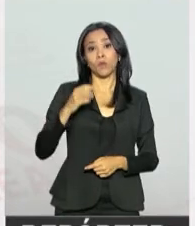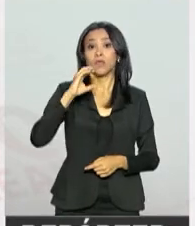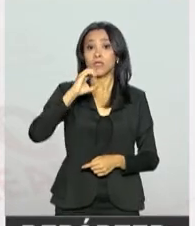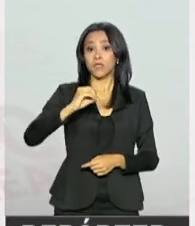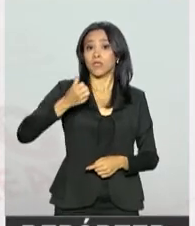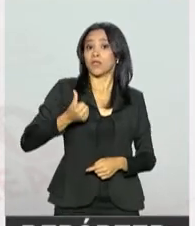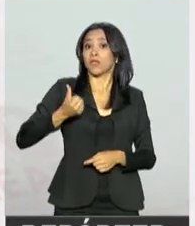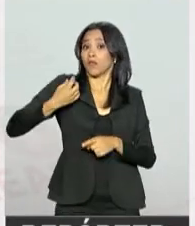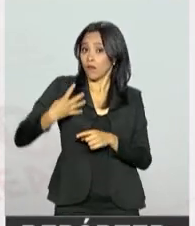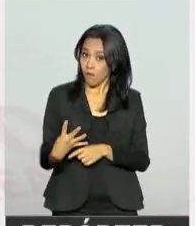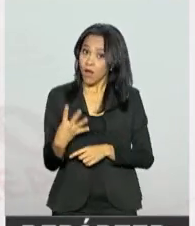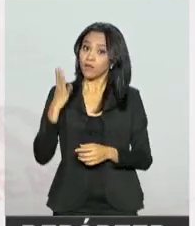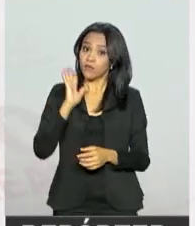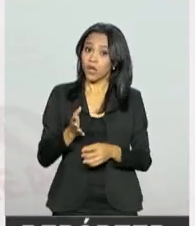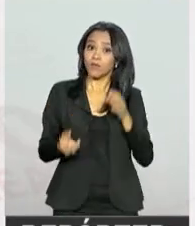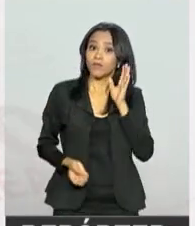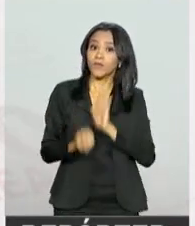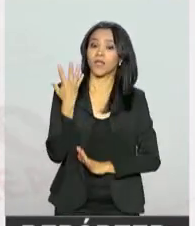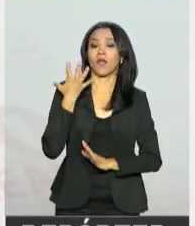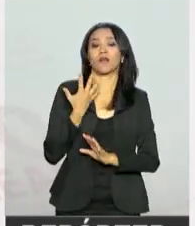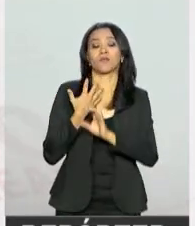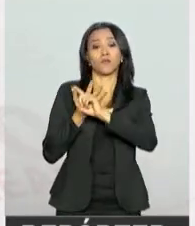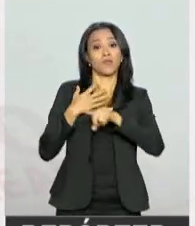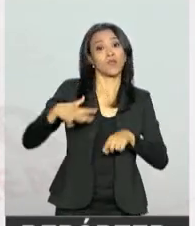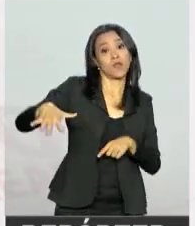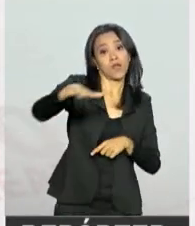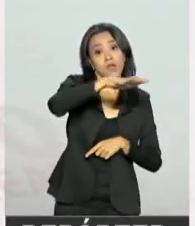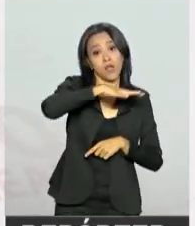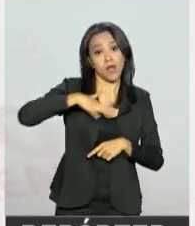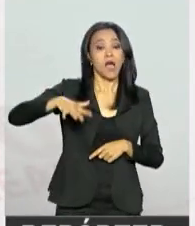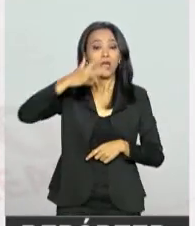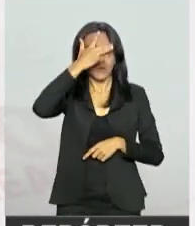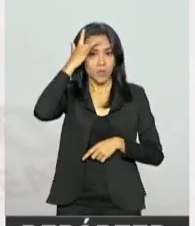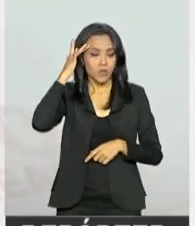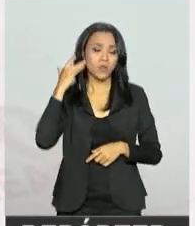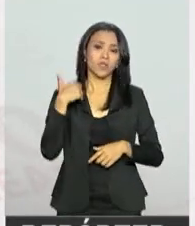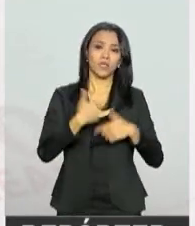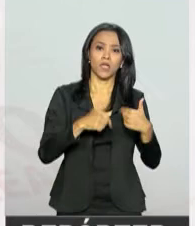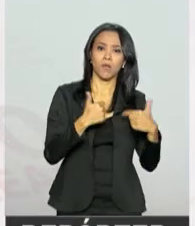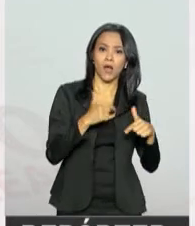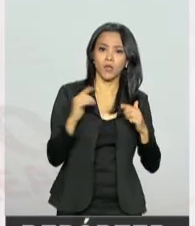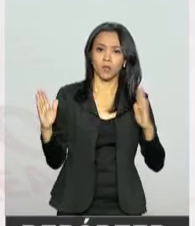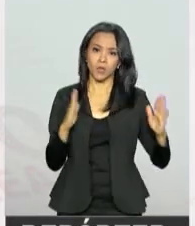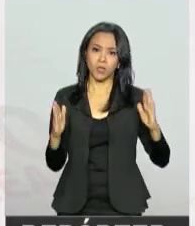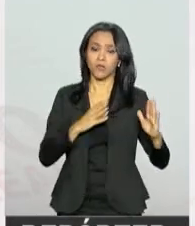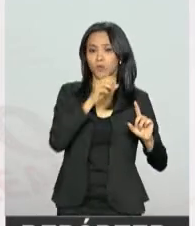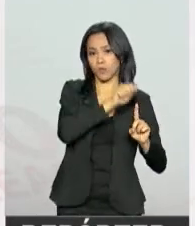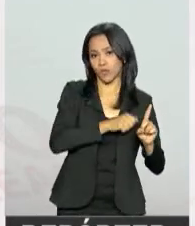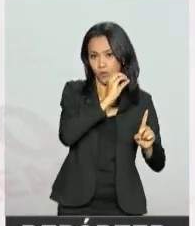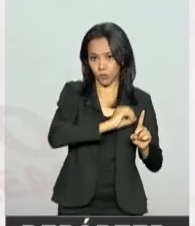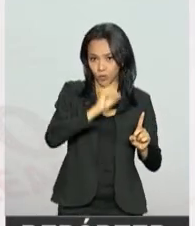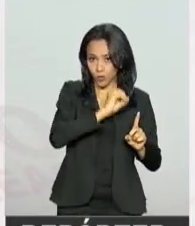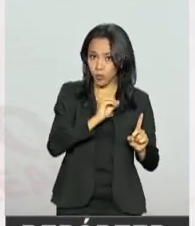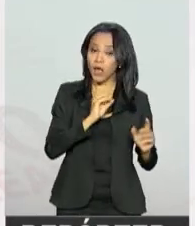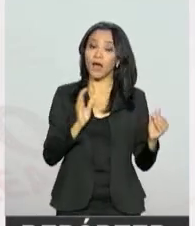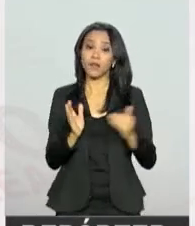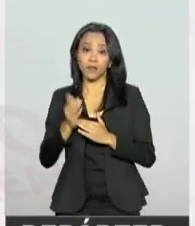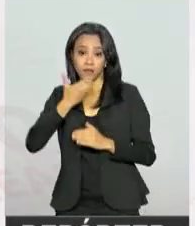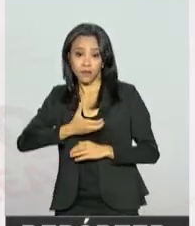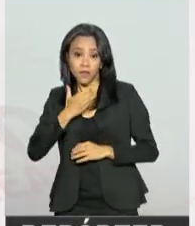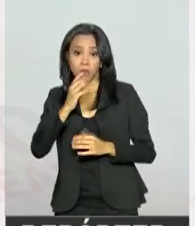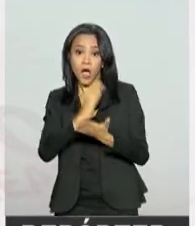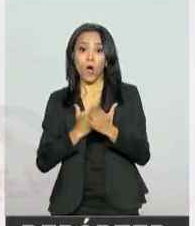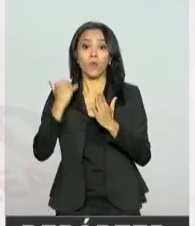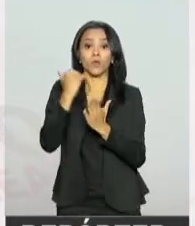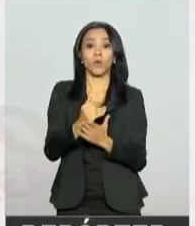204.064 novos empregos criados. A população ocupada no trimestre de outubro a dezembro de 2017 aumentou em